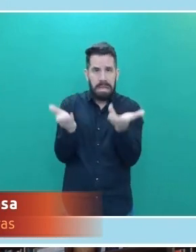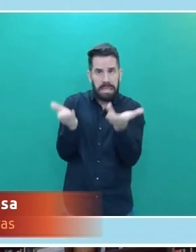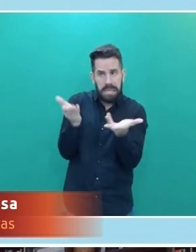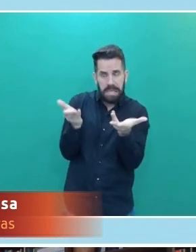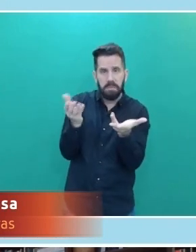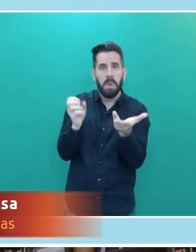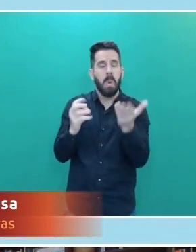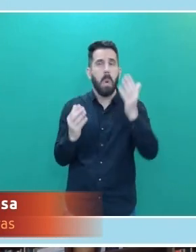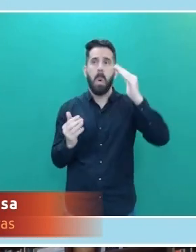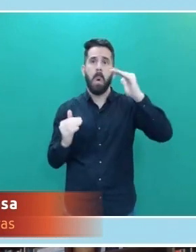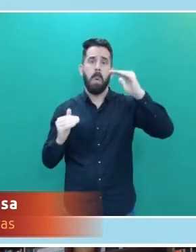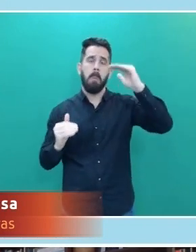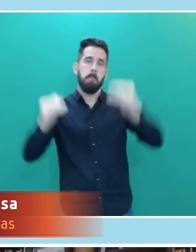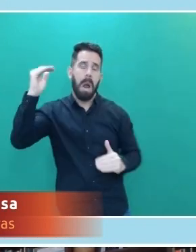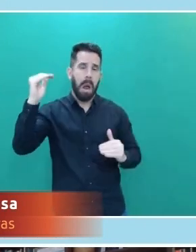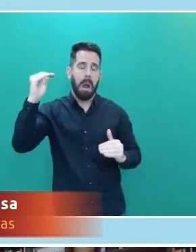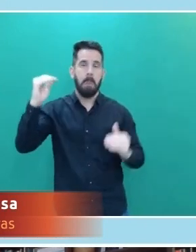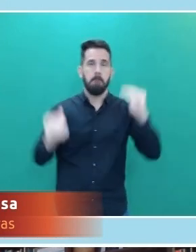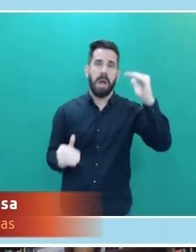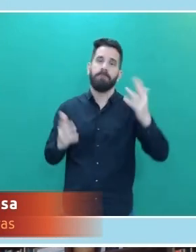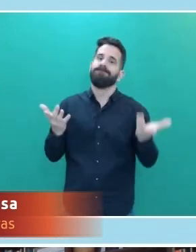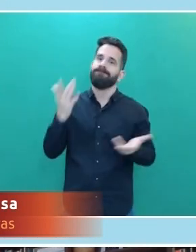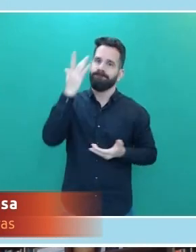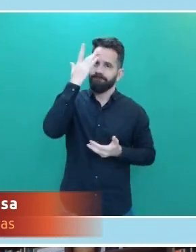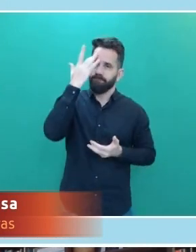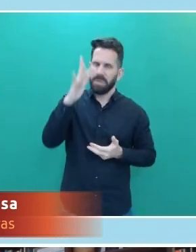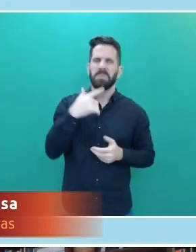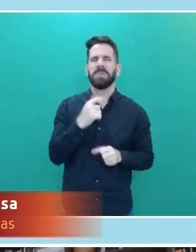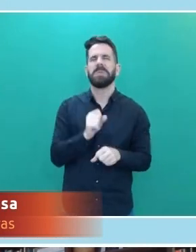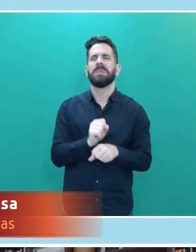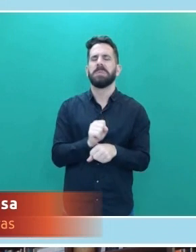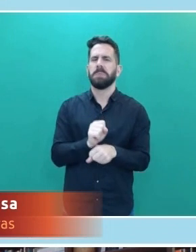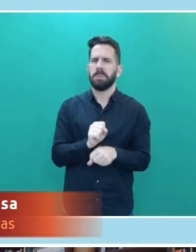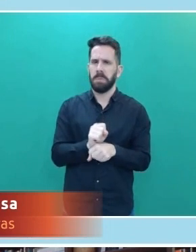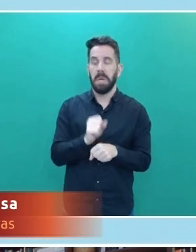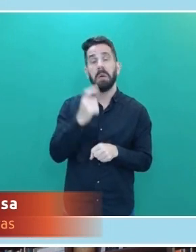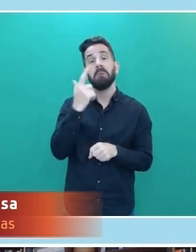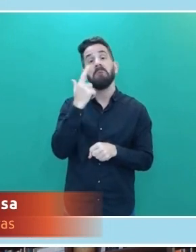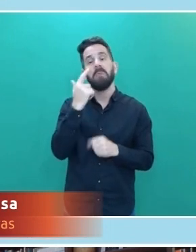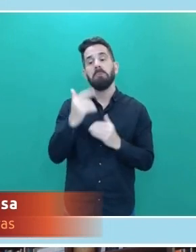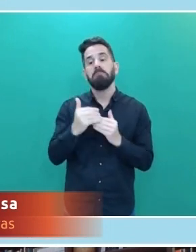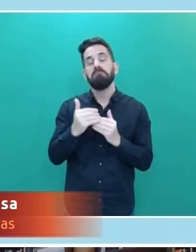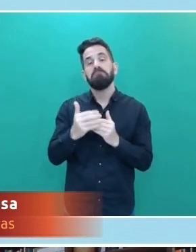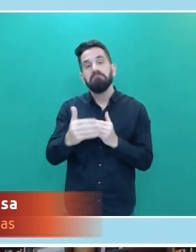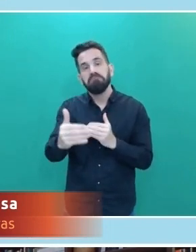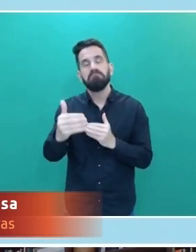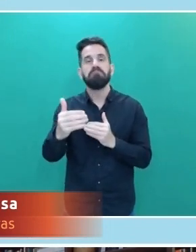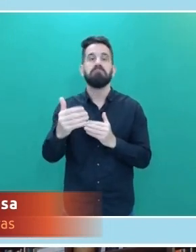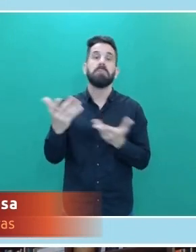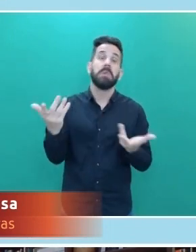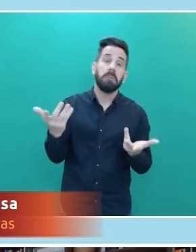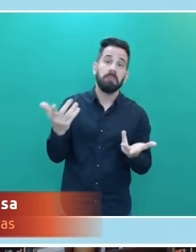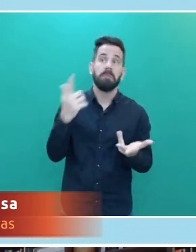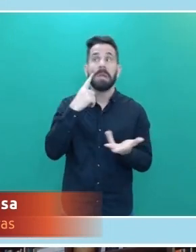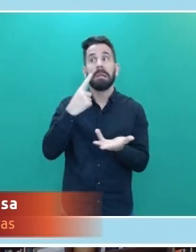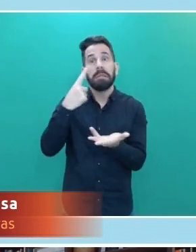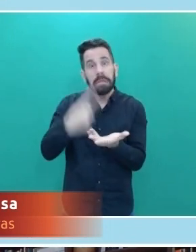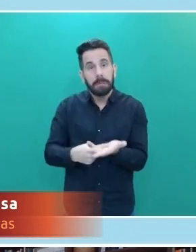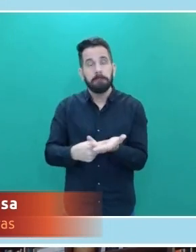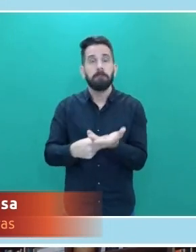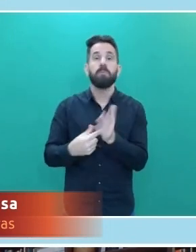estar. Então, assim, a gente precisa aguardar mais um pouco para ver qual que vai ser a